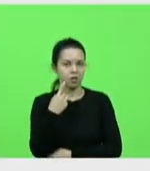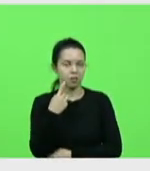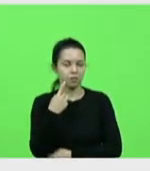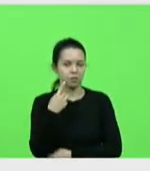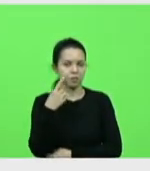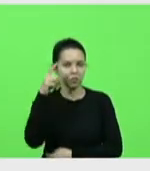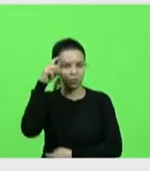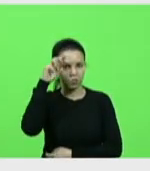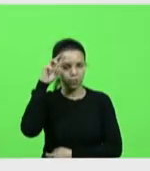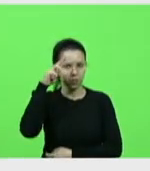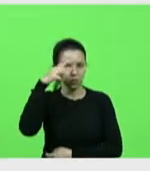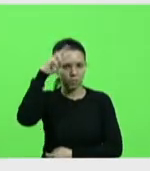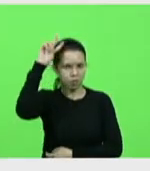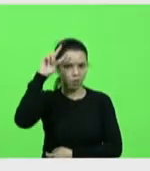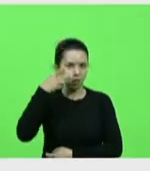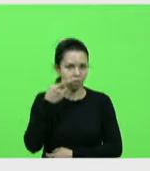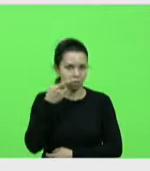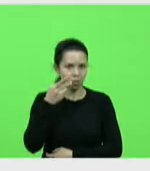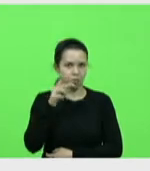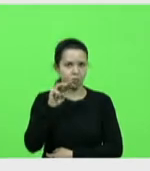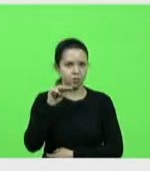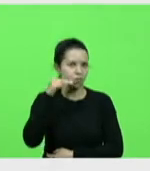deputada Marlene Fenninger,